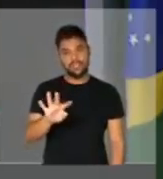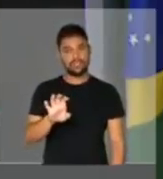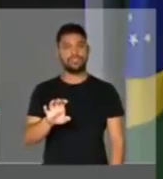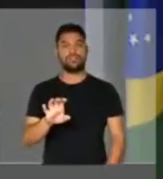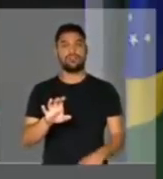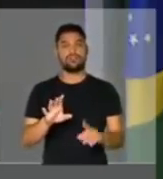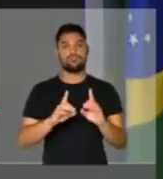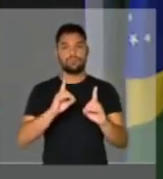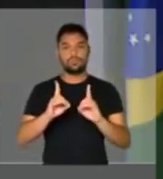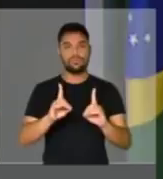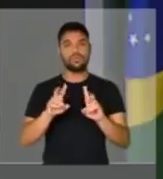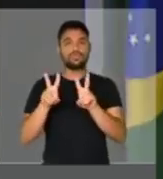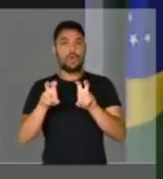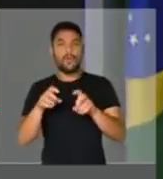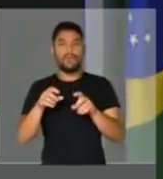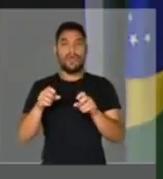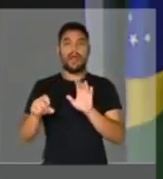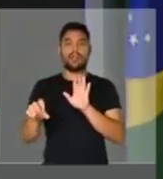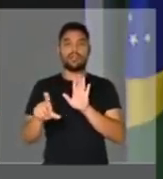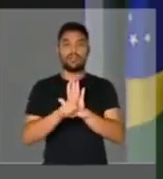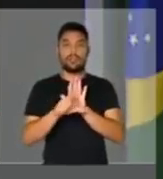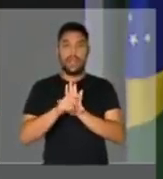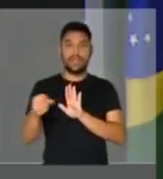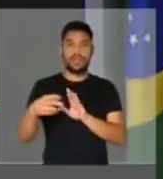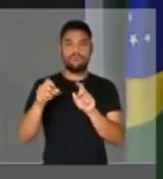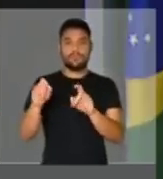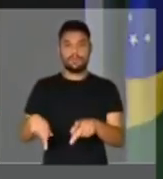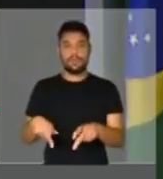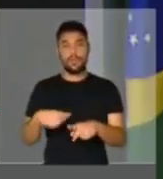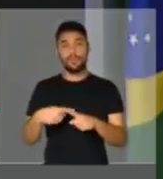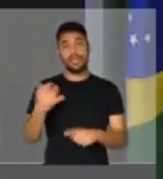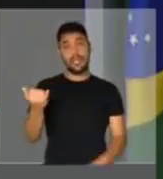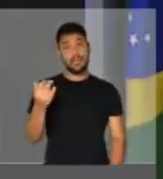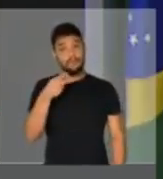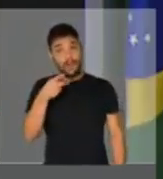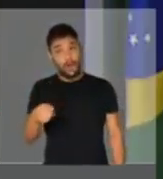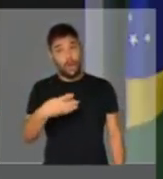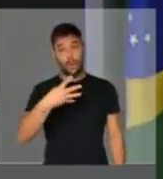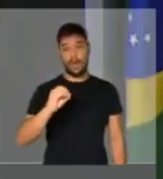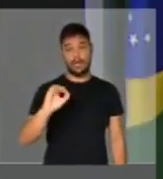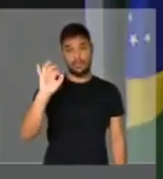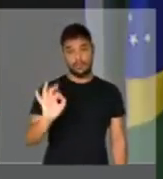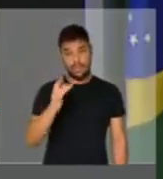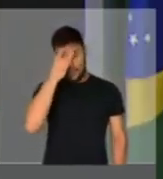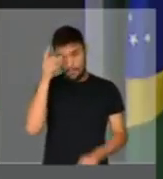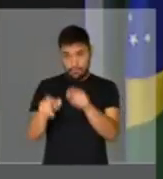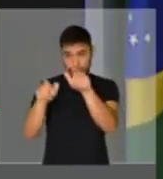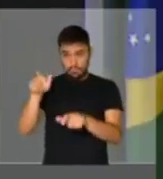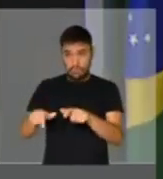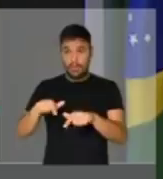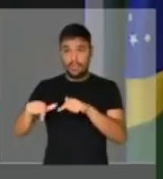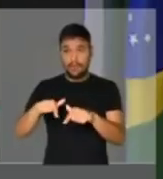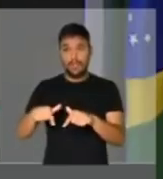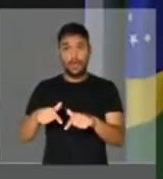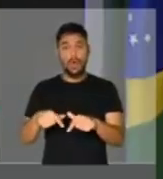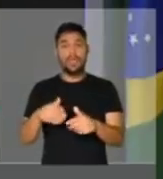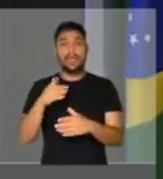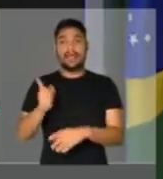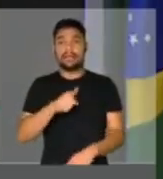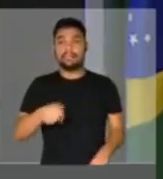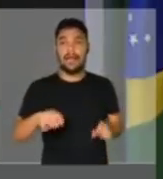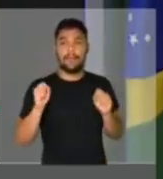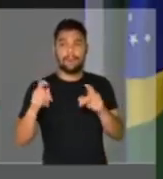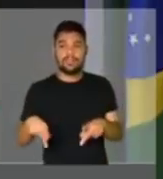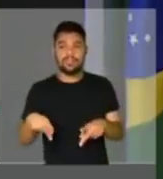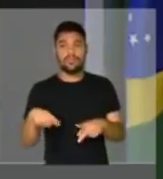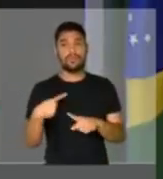trabalhadores, segundo ele, isso está gravado no plenário, não precisam acreditar em mim, 40% dos trabalhadores ficariam sem aposentadoria com a nova reforma da Previdência,